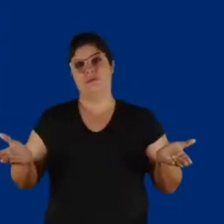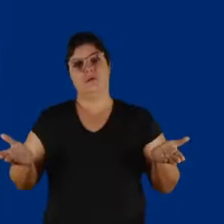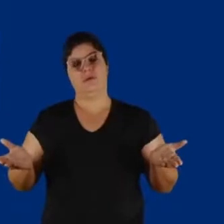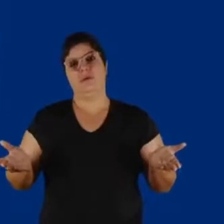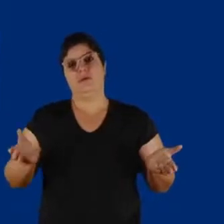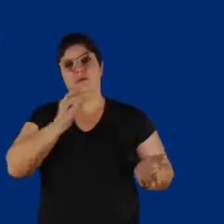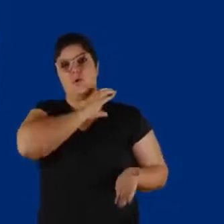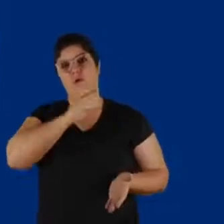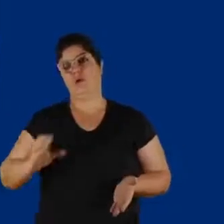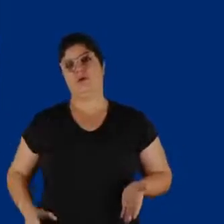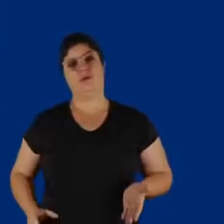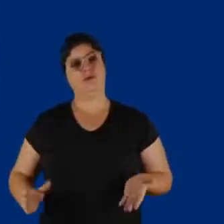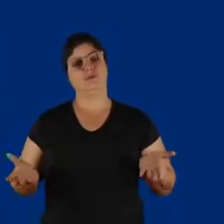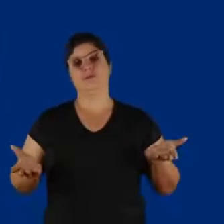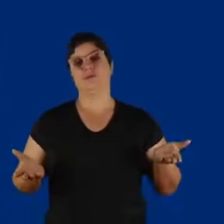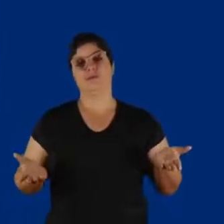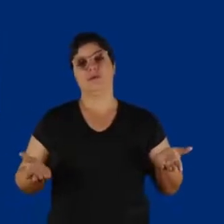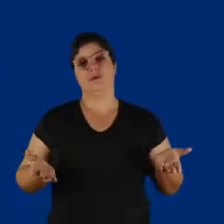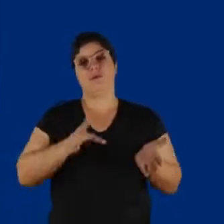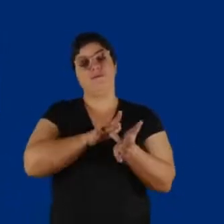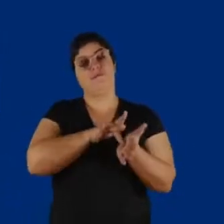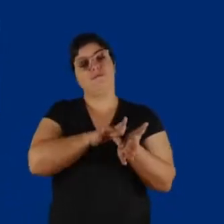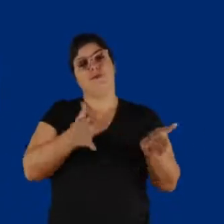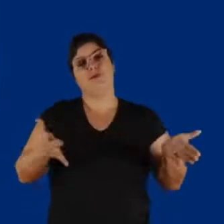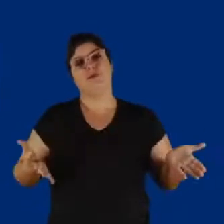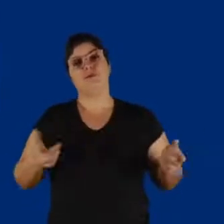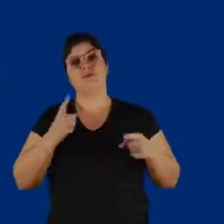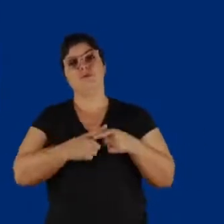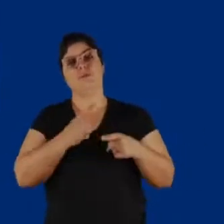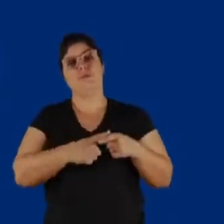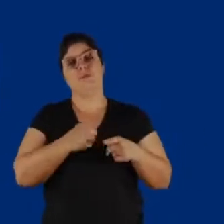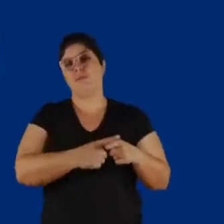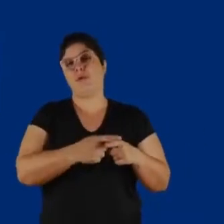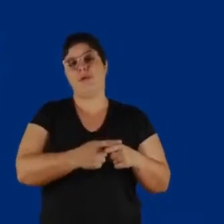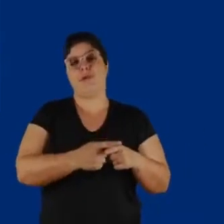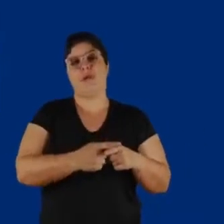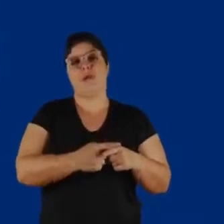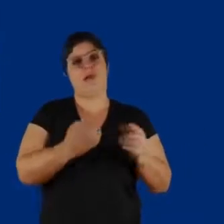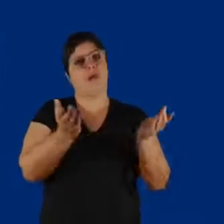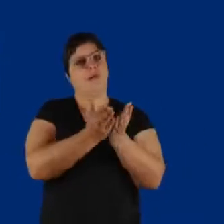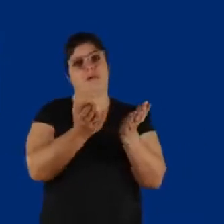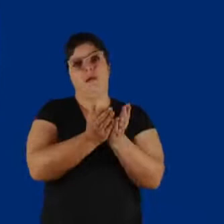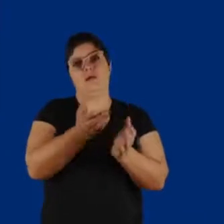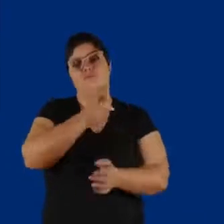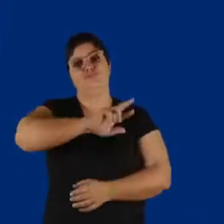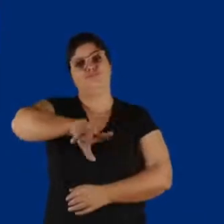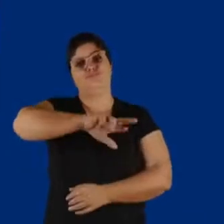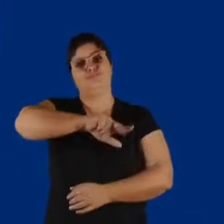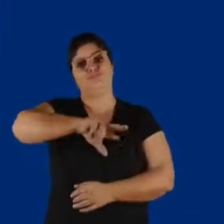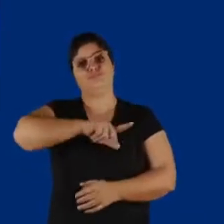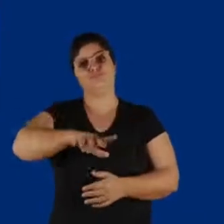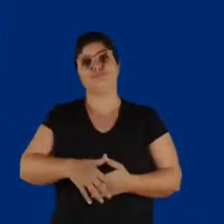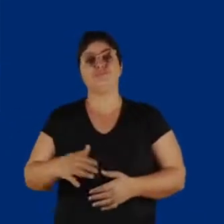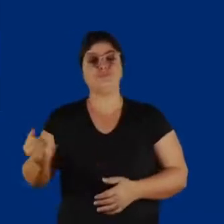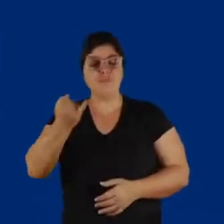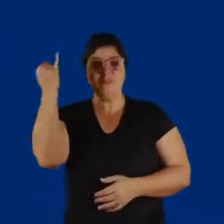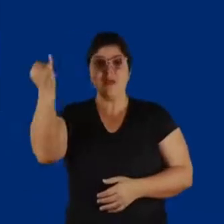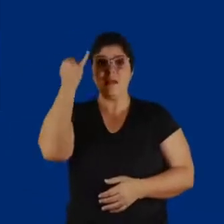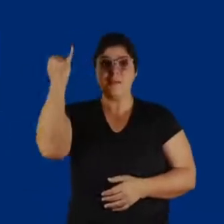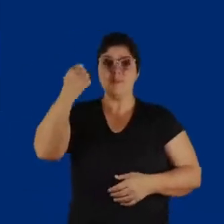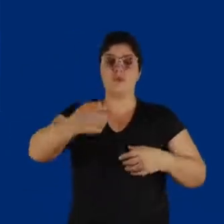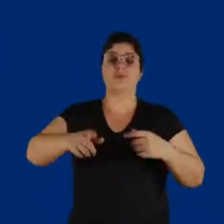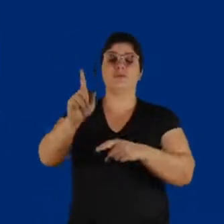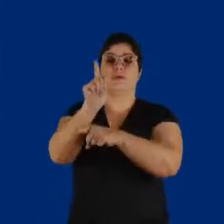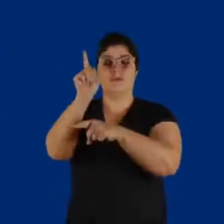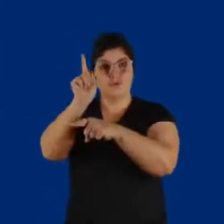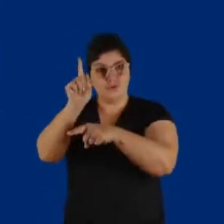muito importante. E a questão da gestão pública, né? A gente está vendo como a gestão pública sempre é vital, como precisa de gestão pública,